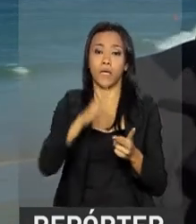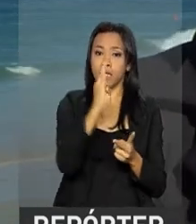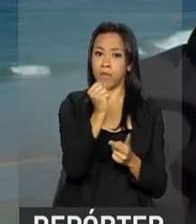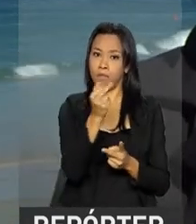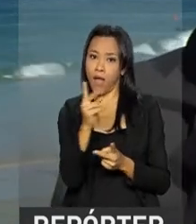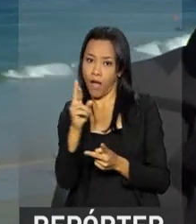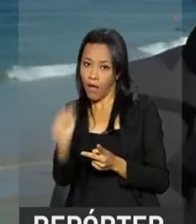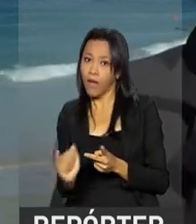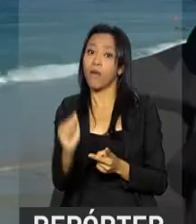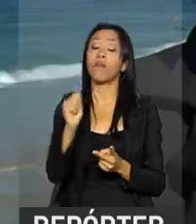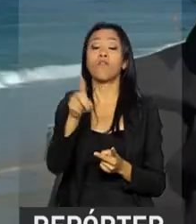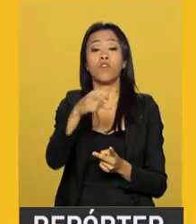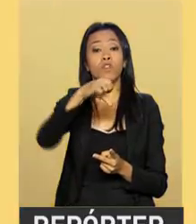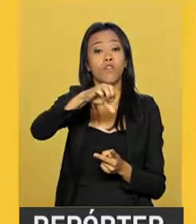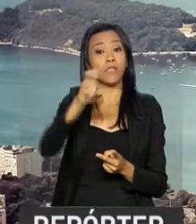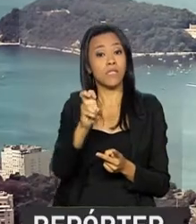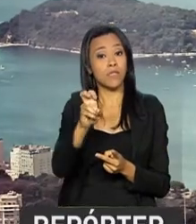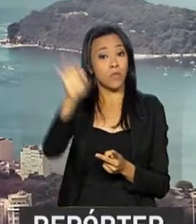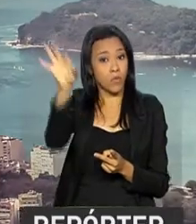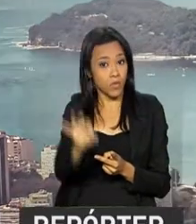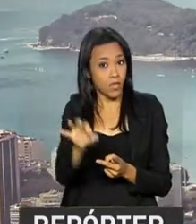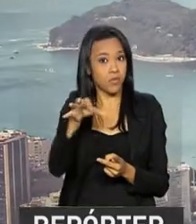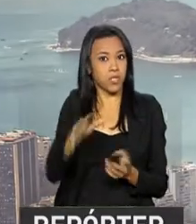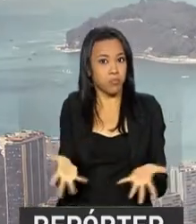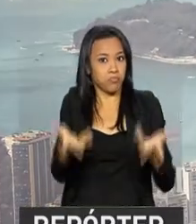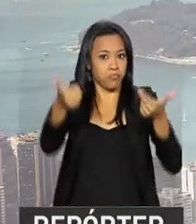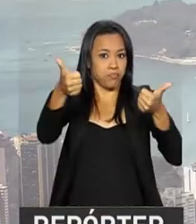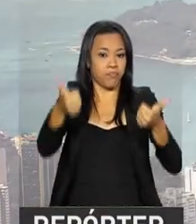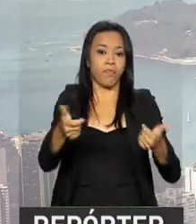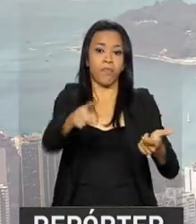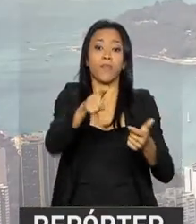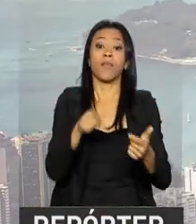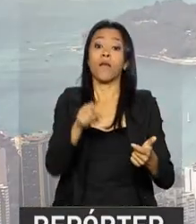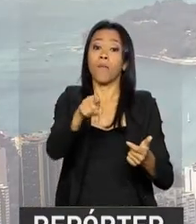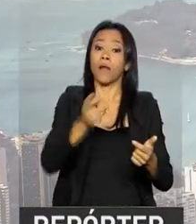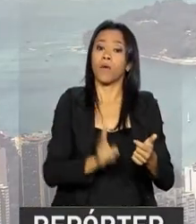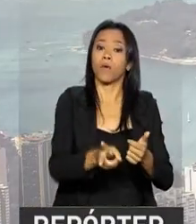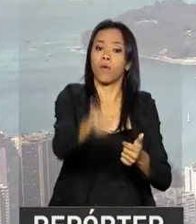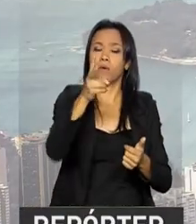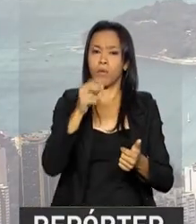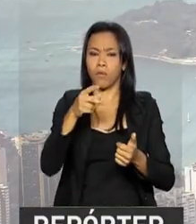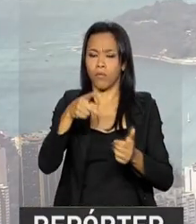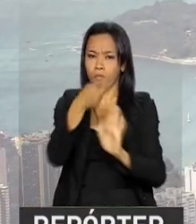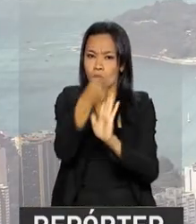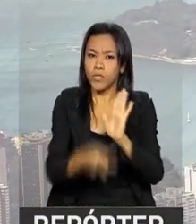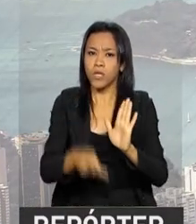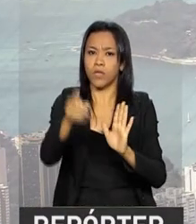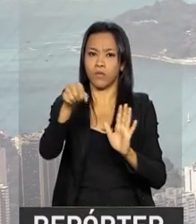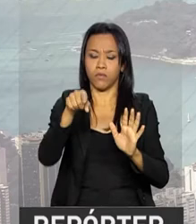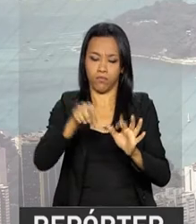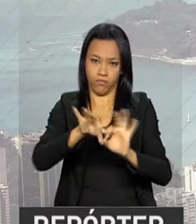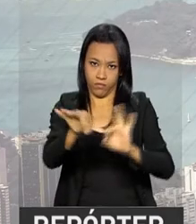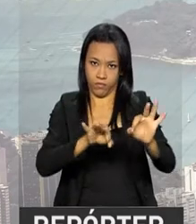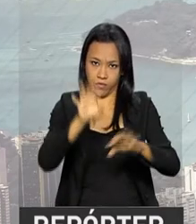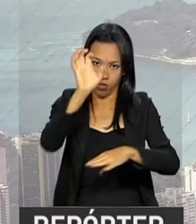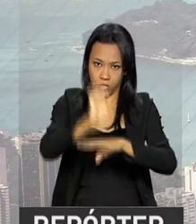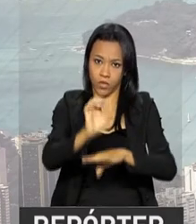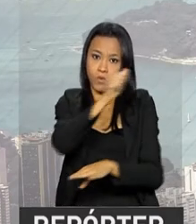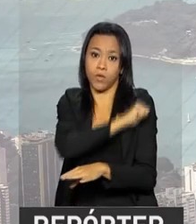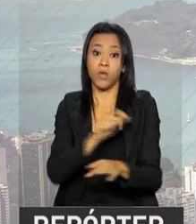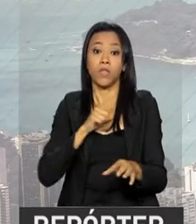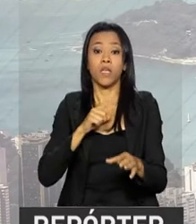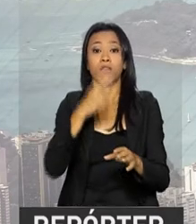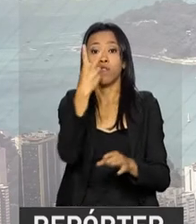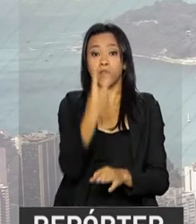95% para acompanhar os investimentos do projeto olímpico do rio o estudo do ipea tendo como base três